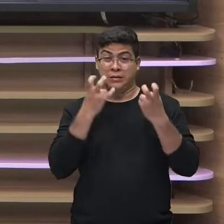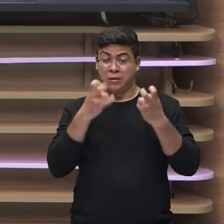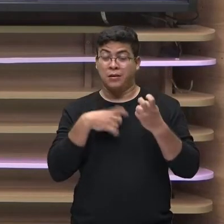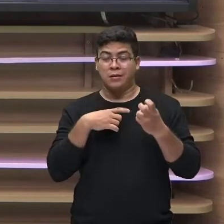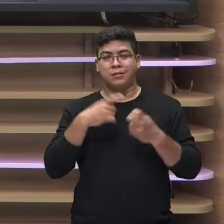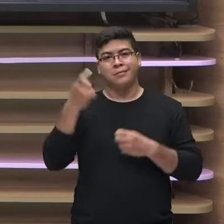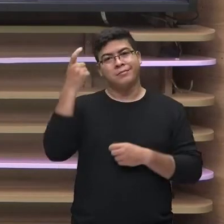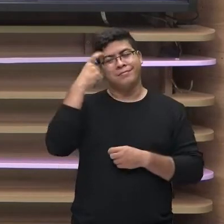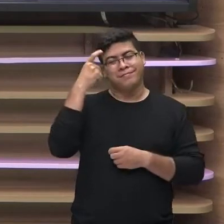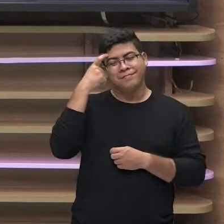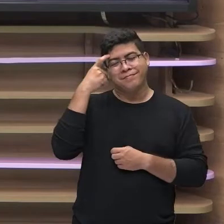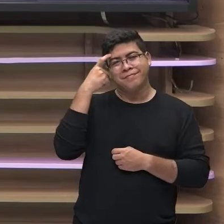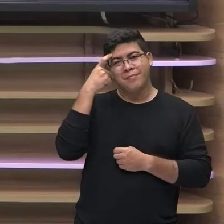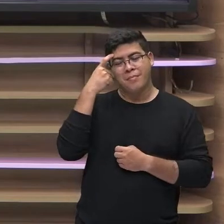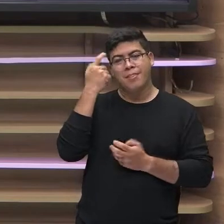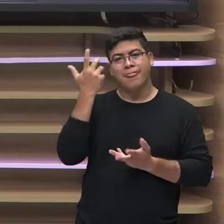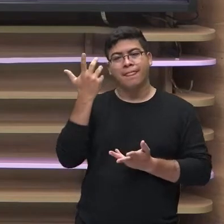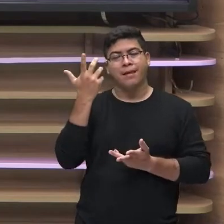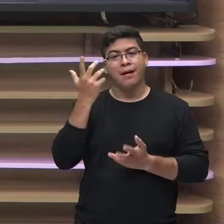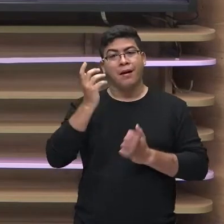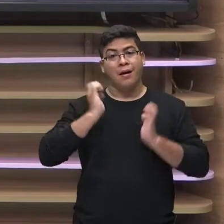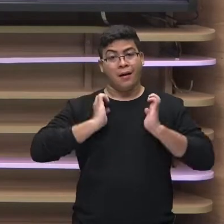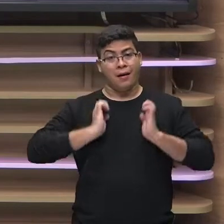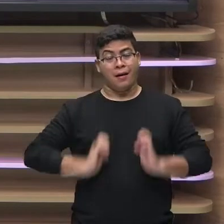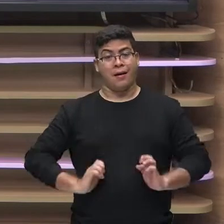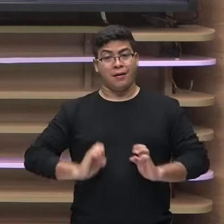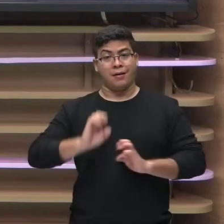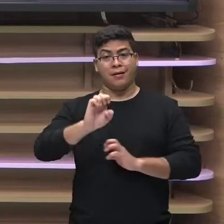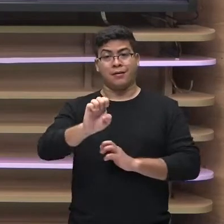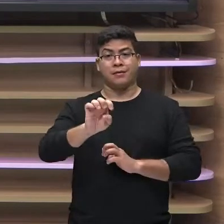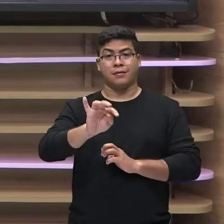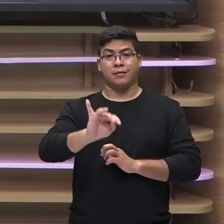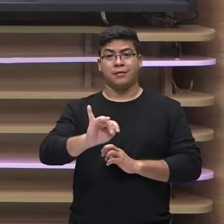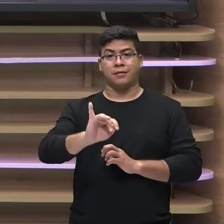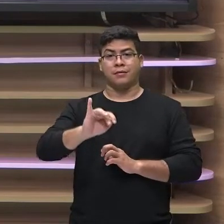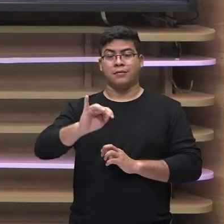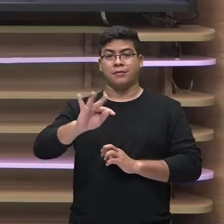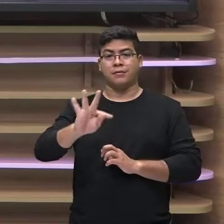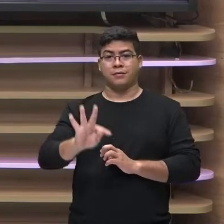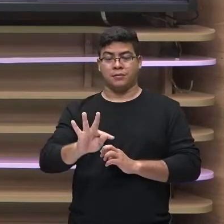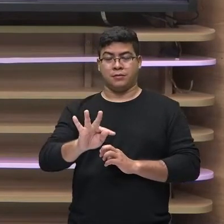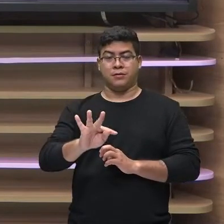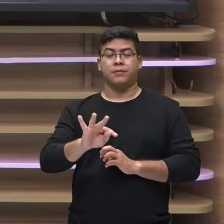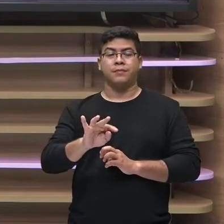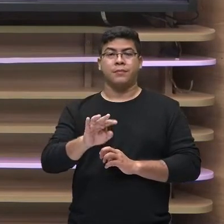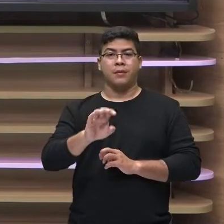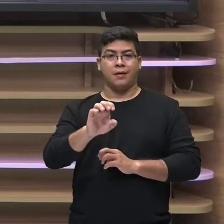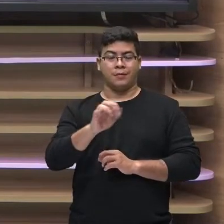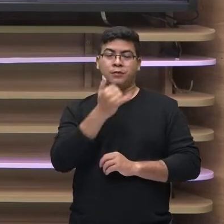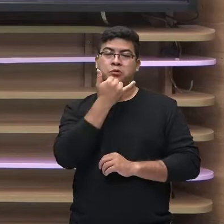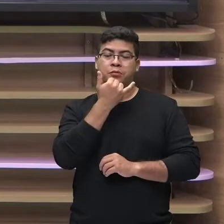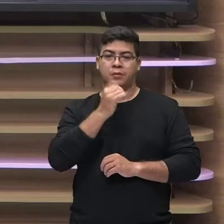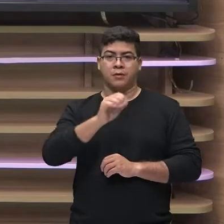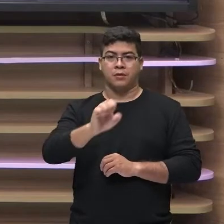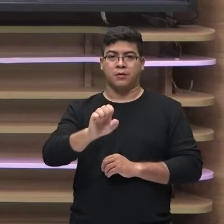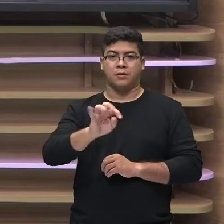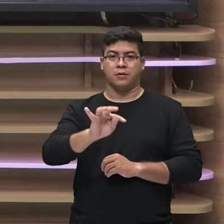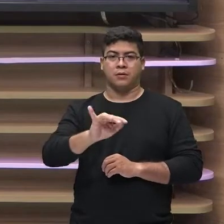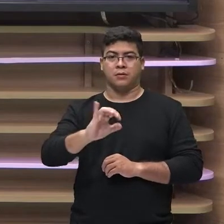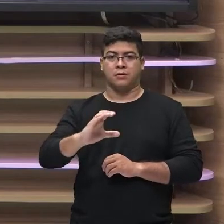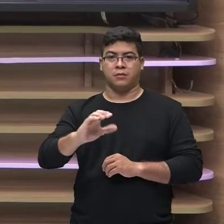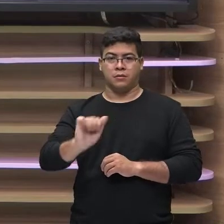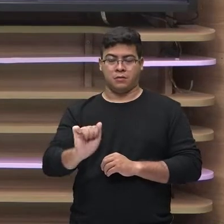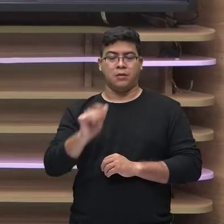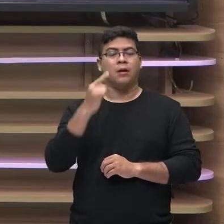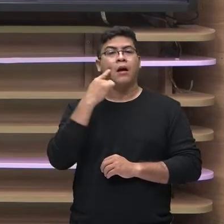a ética é todo o terreno de conjunto de valores que pode contribuir para a